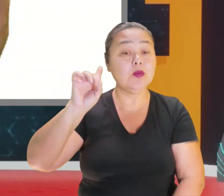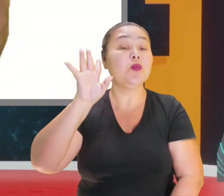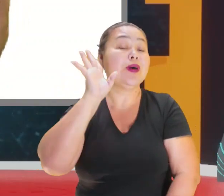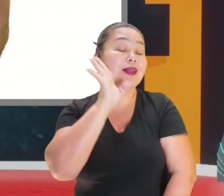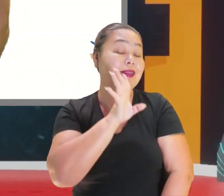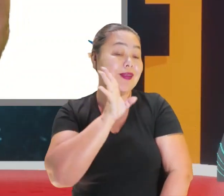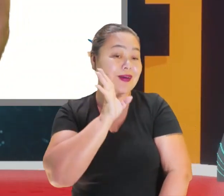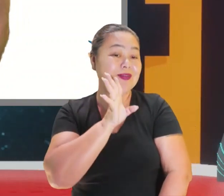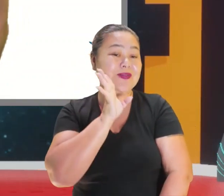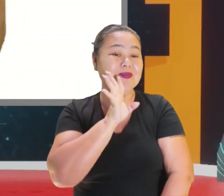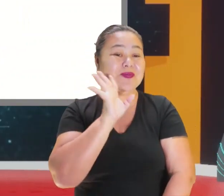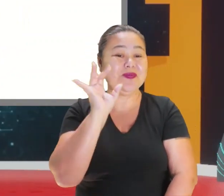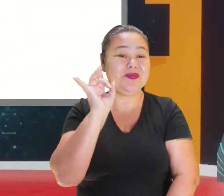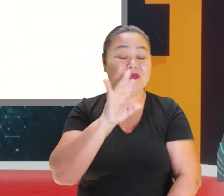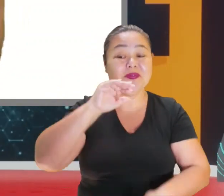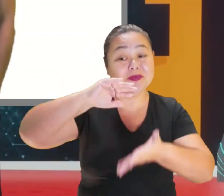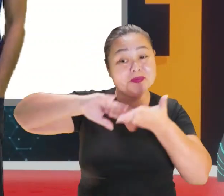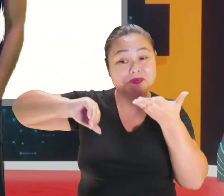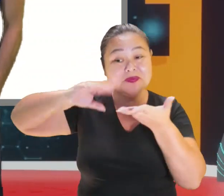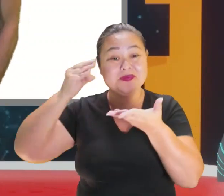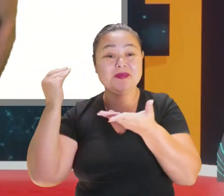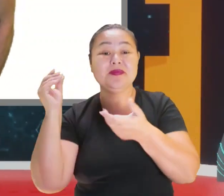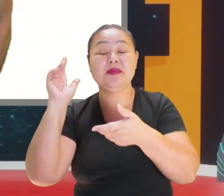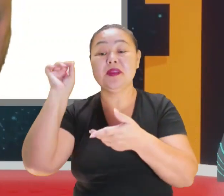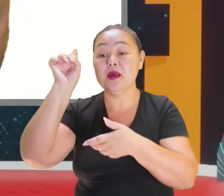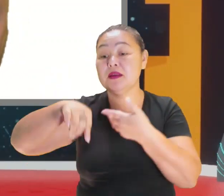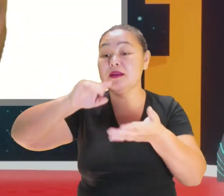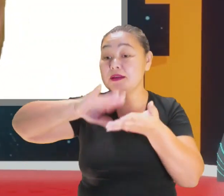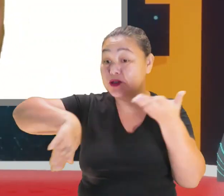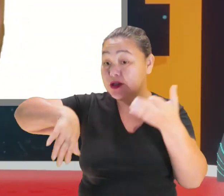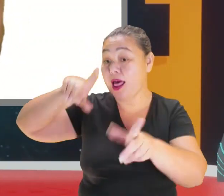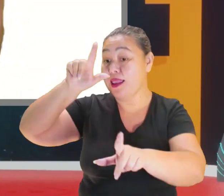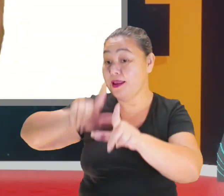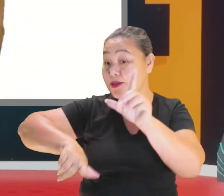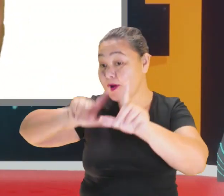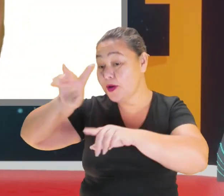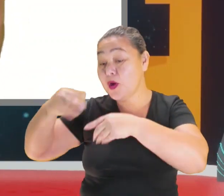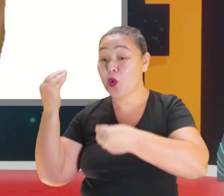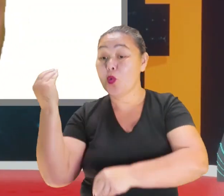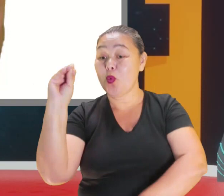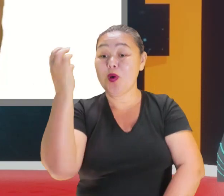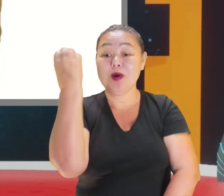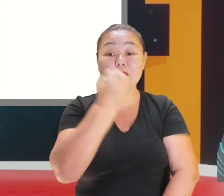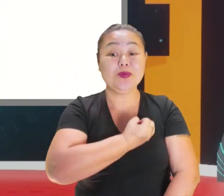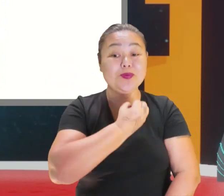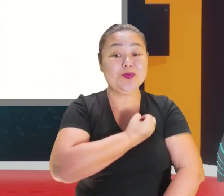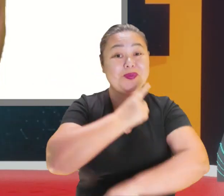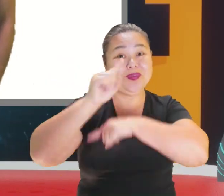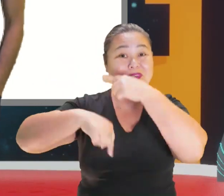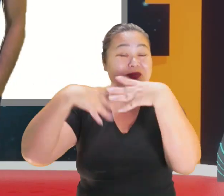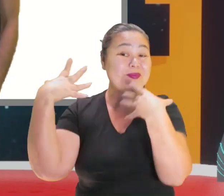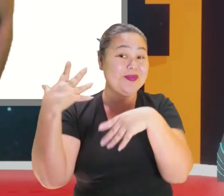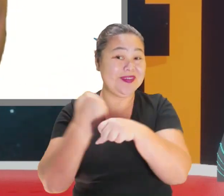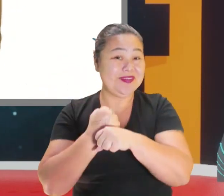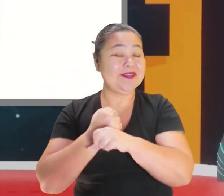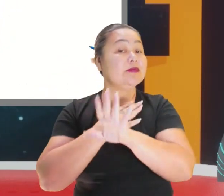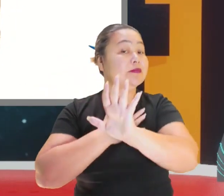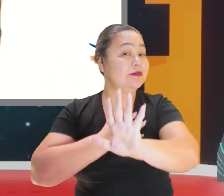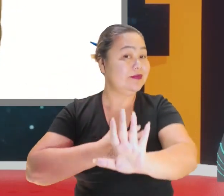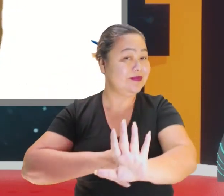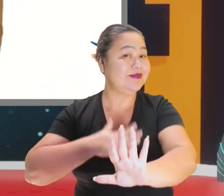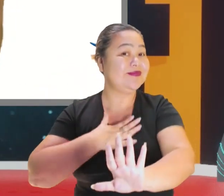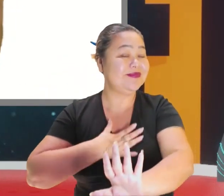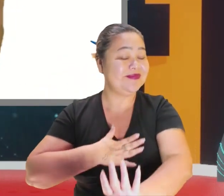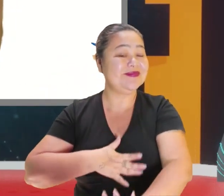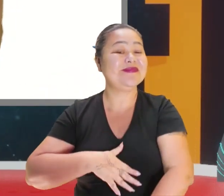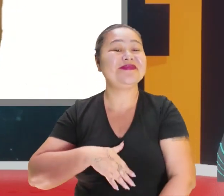legal. É legal porque só tira a letra e coloca o número. E aí calcula, lógico, né? Mas é tranquilo, é legal, vocês vão